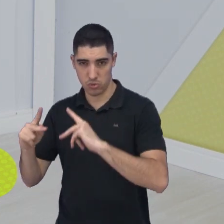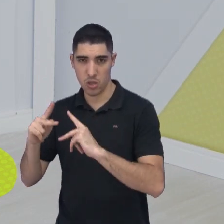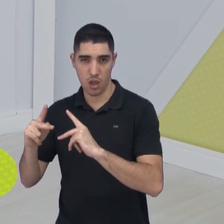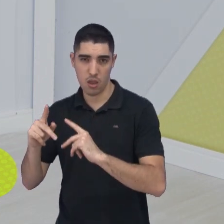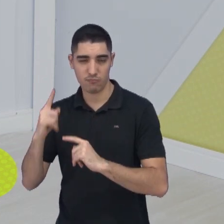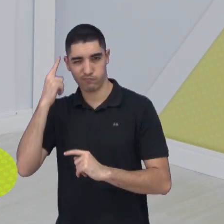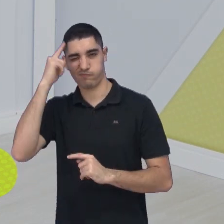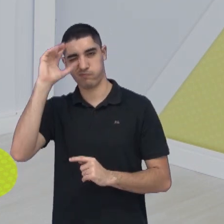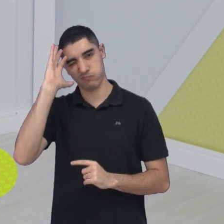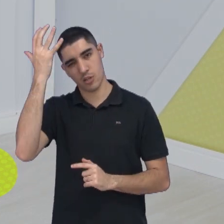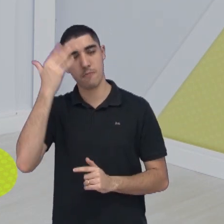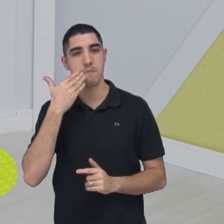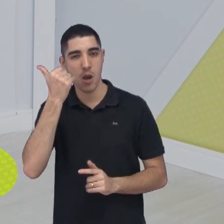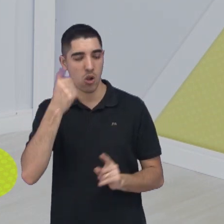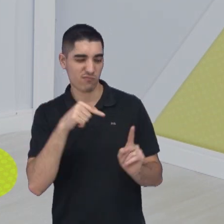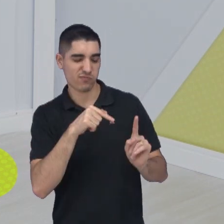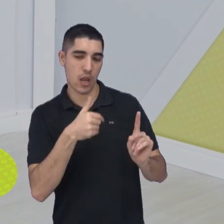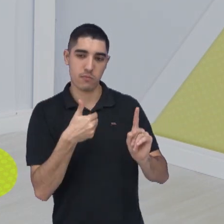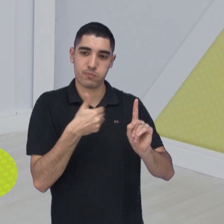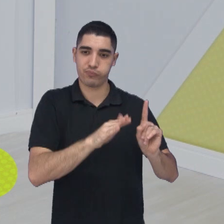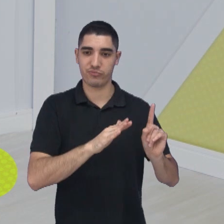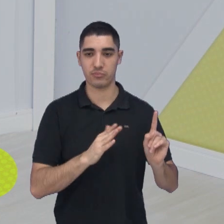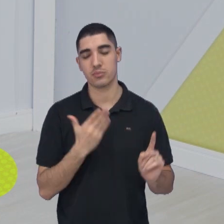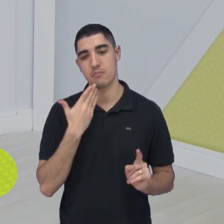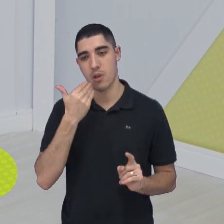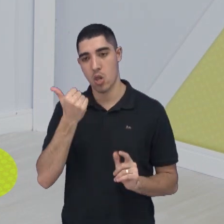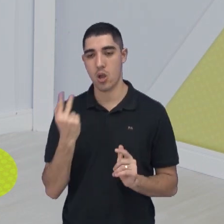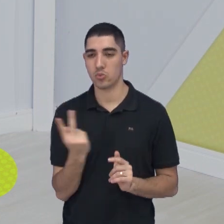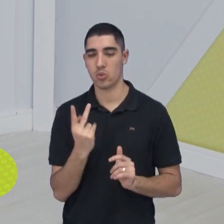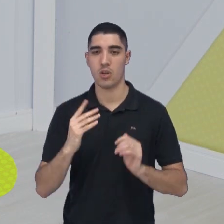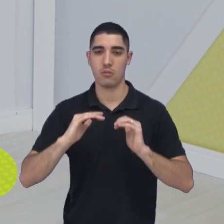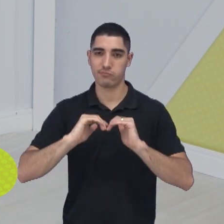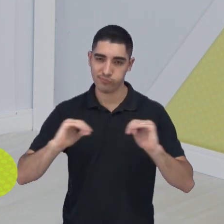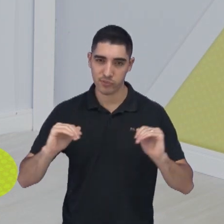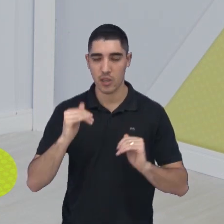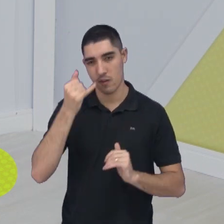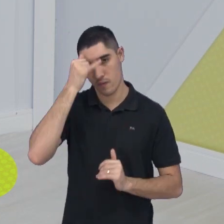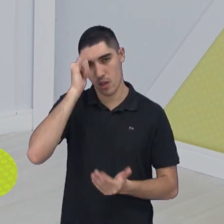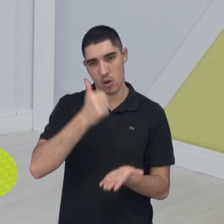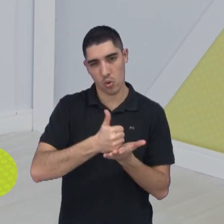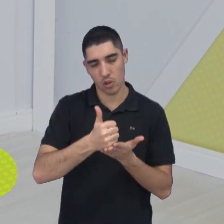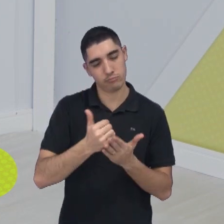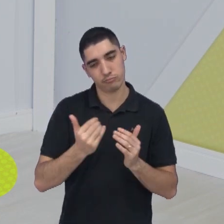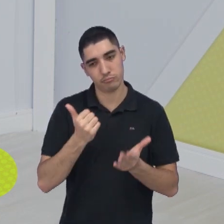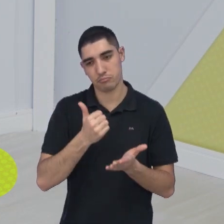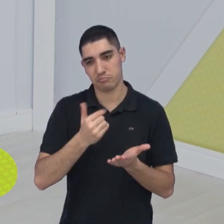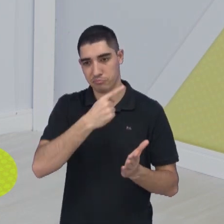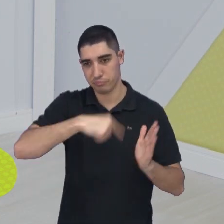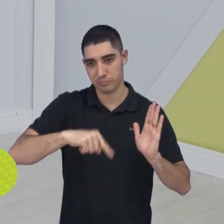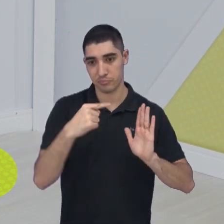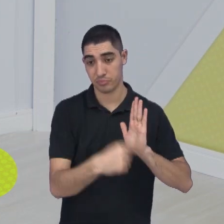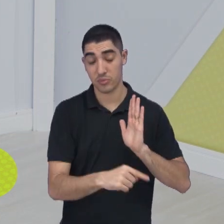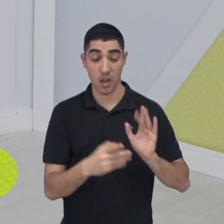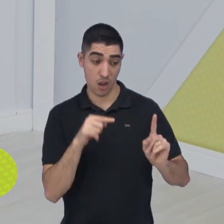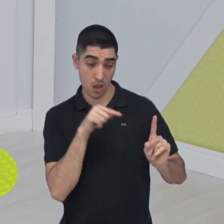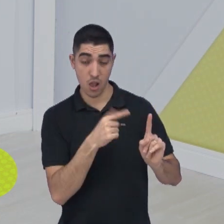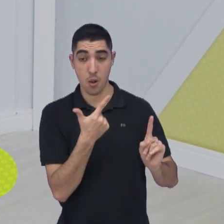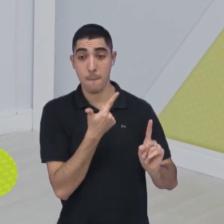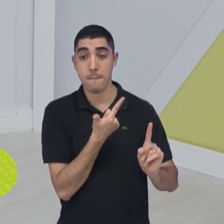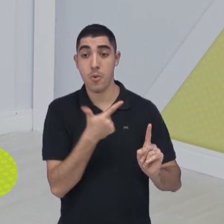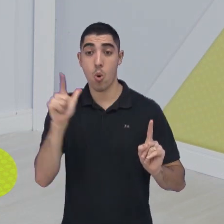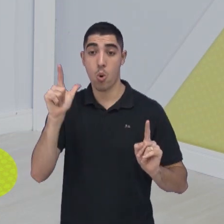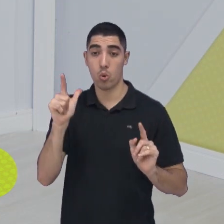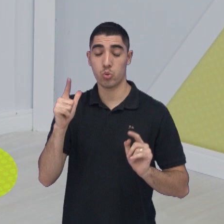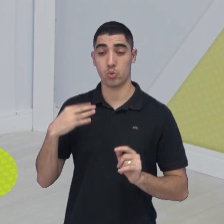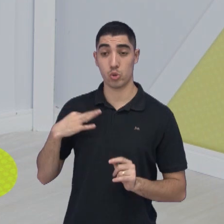não ornou os dois, então os dois acharam melhor encerrar o contrato, faz parte da vida. Betinho vai procurar um novo time e o